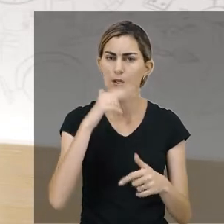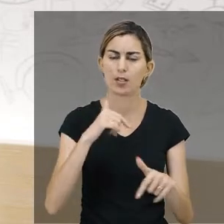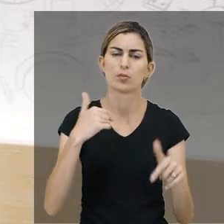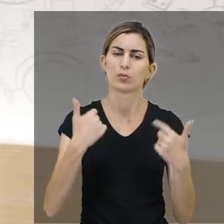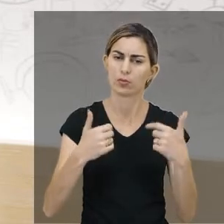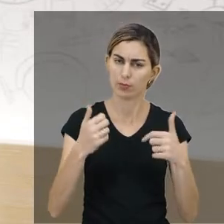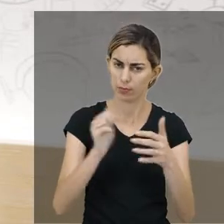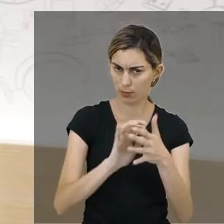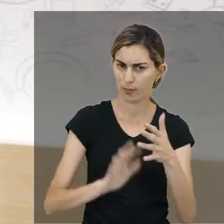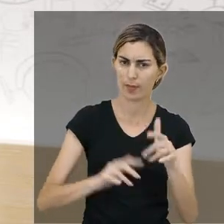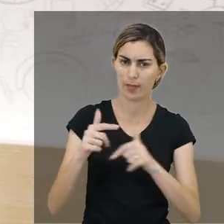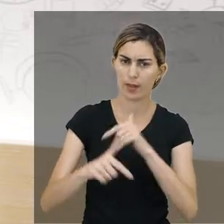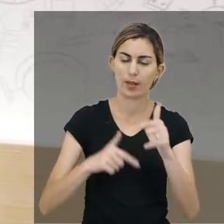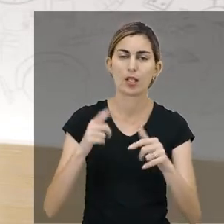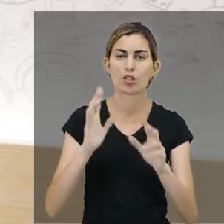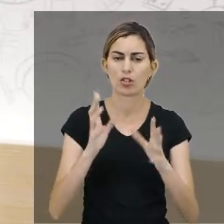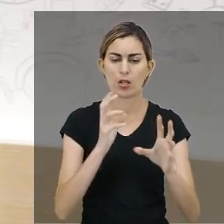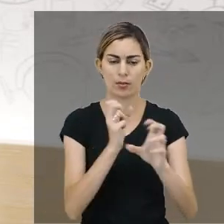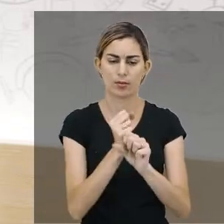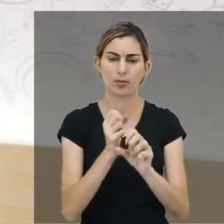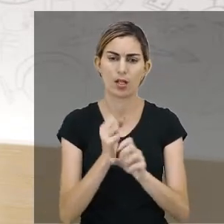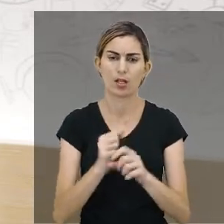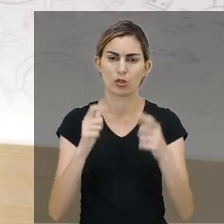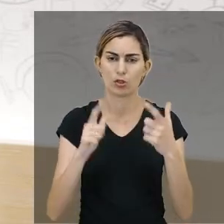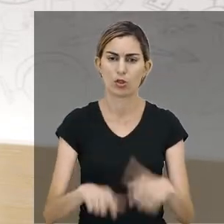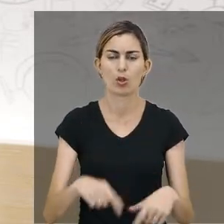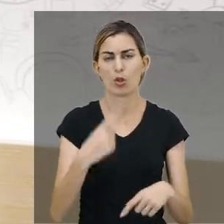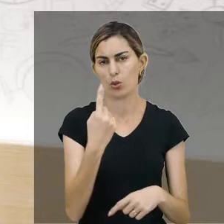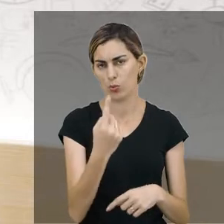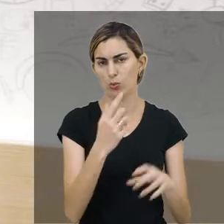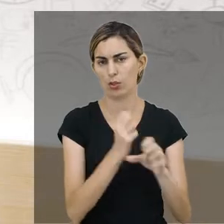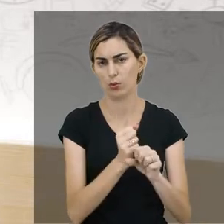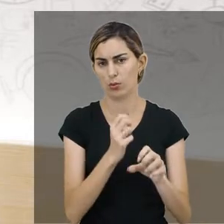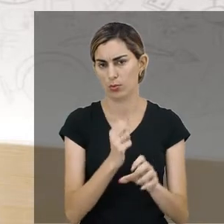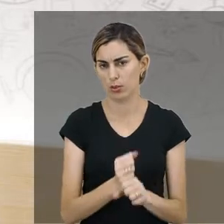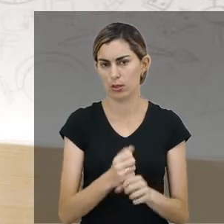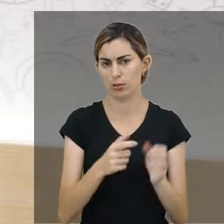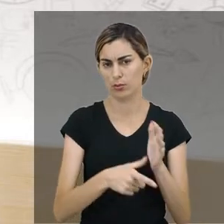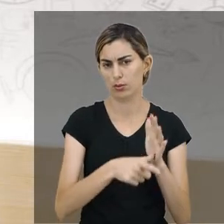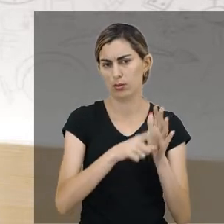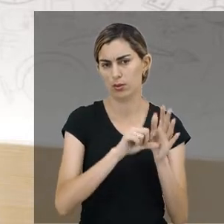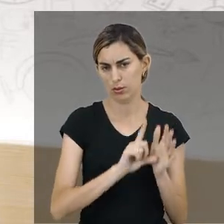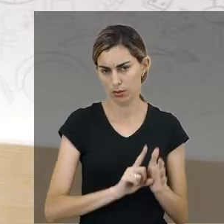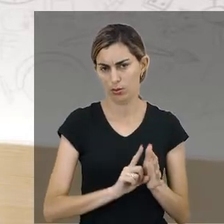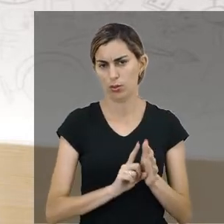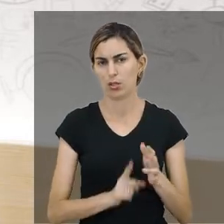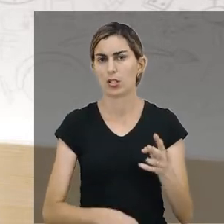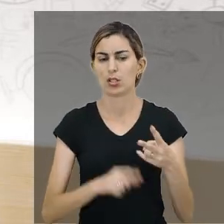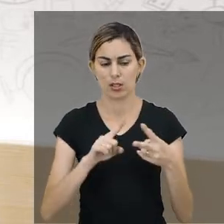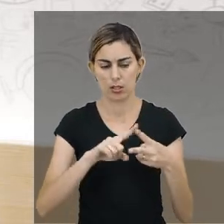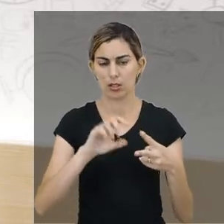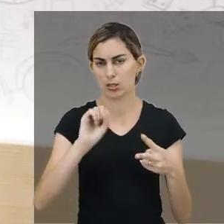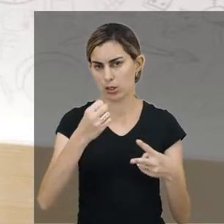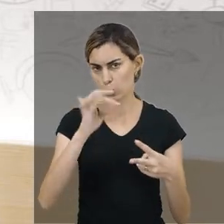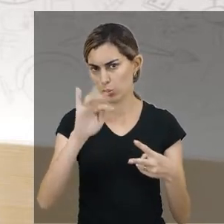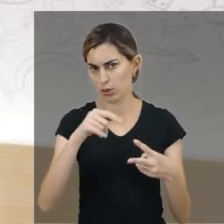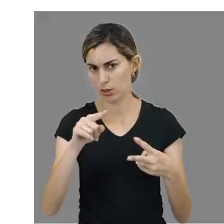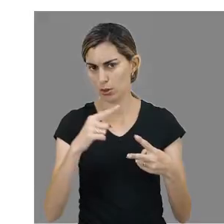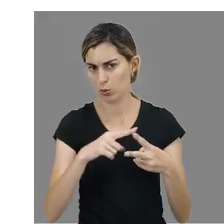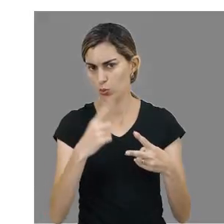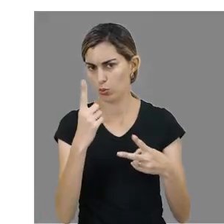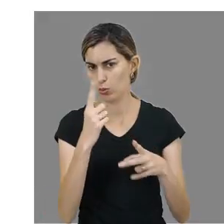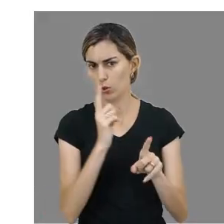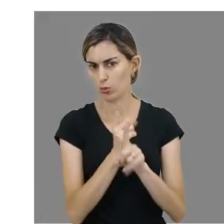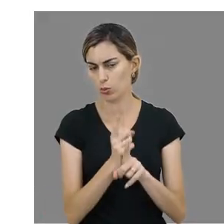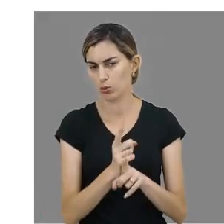mesma atividade, já temos dados do local 1 que foi calculado anteriormente, né? A situação 1 a gente encontrou